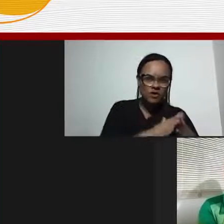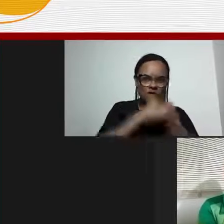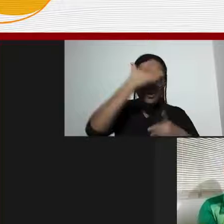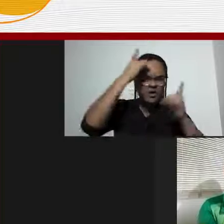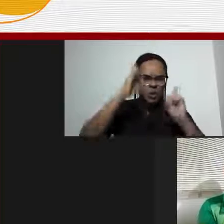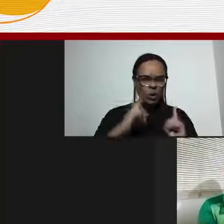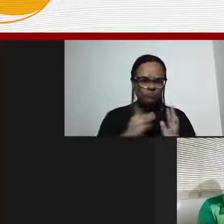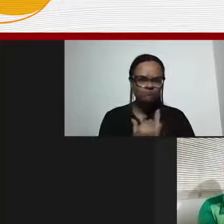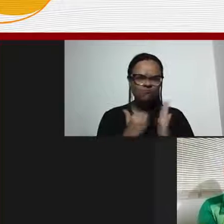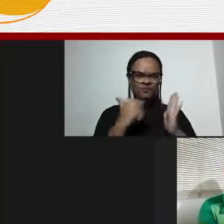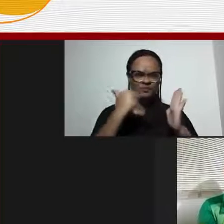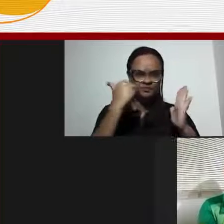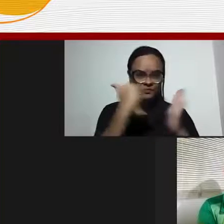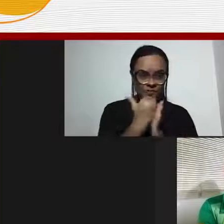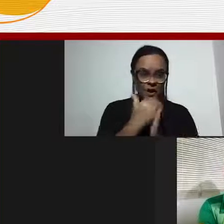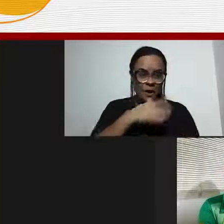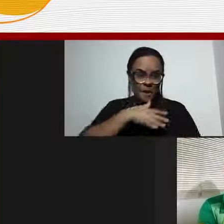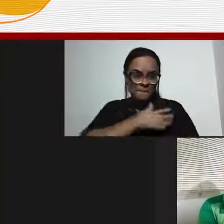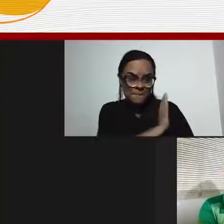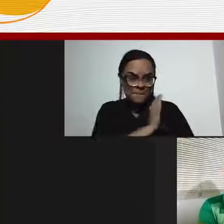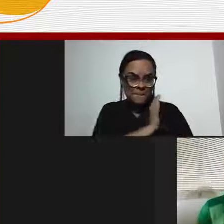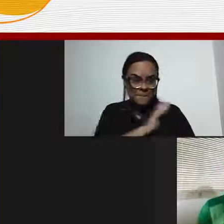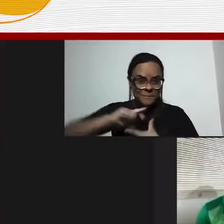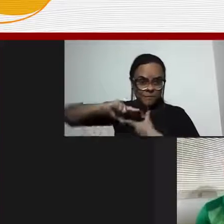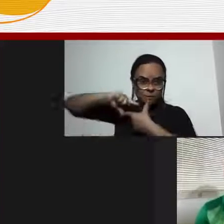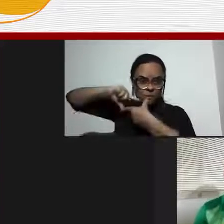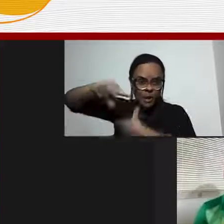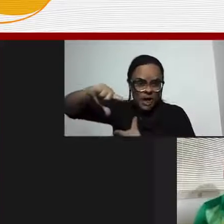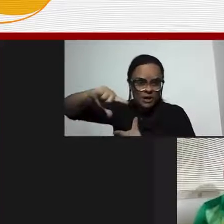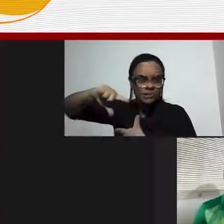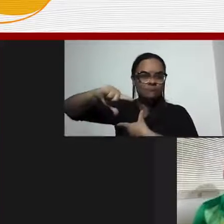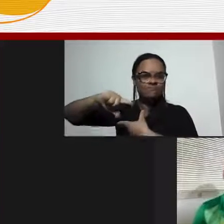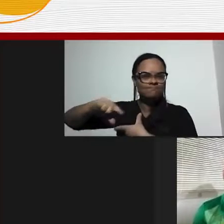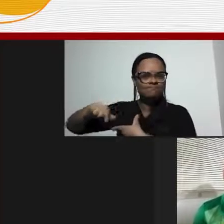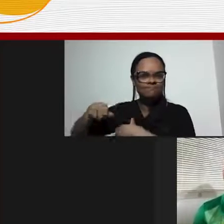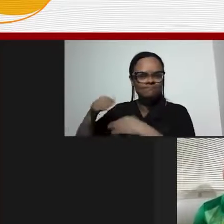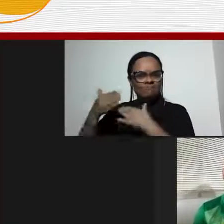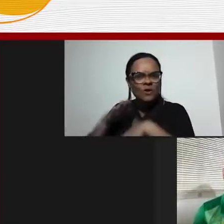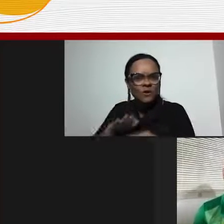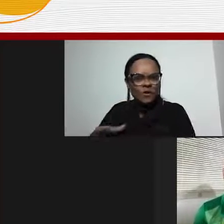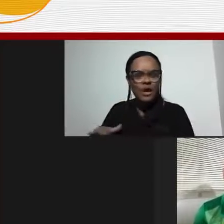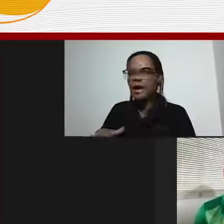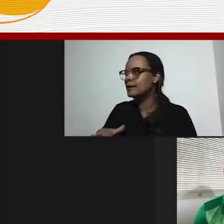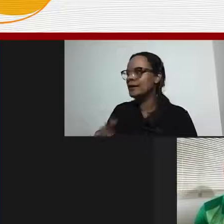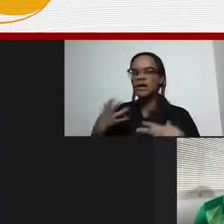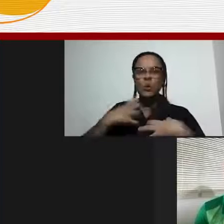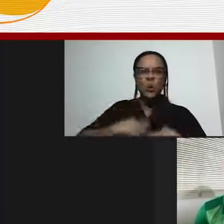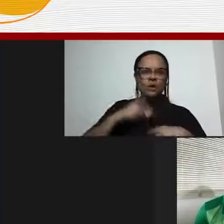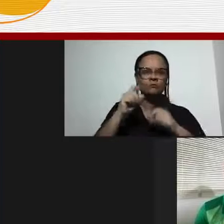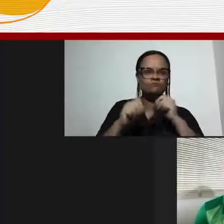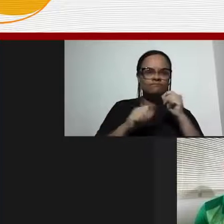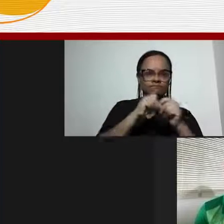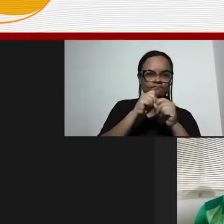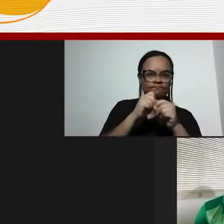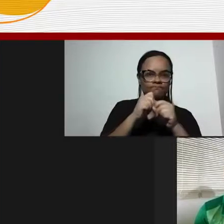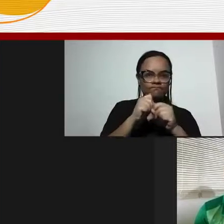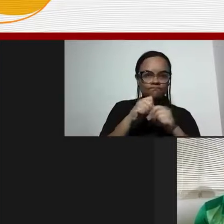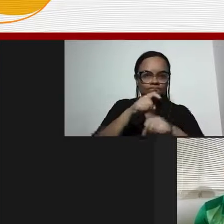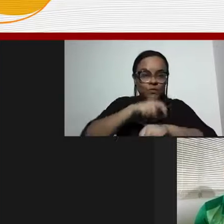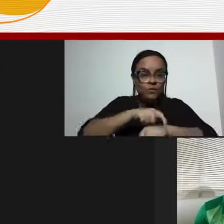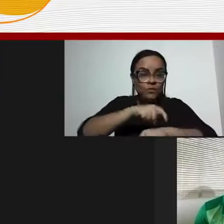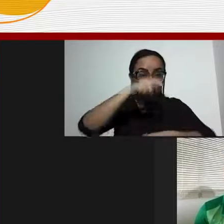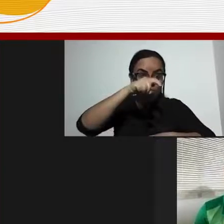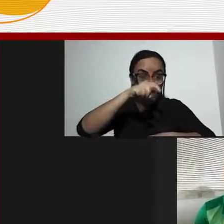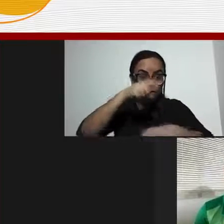superou alguns estigmas já logo na infância, o que você sentiu no momento em que